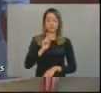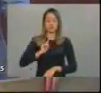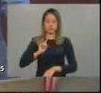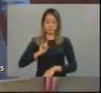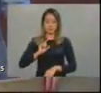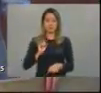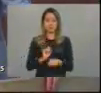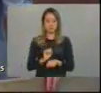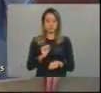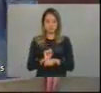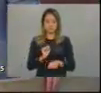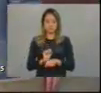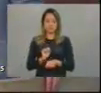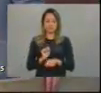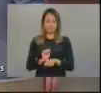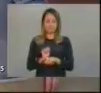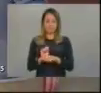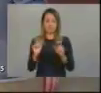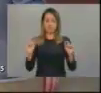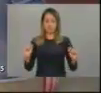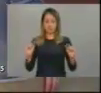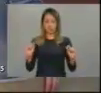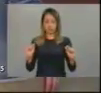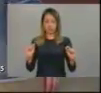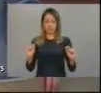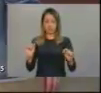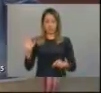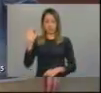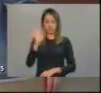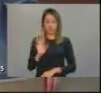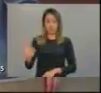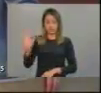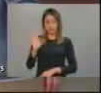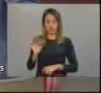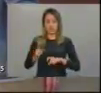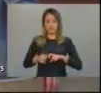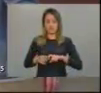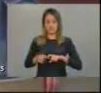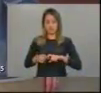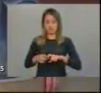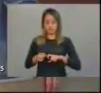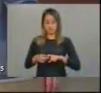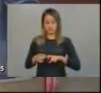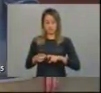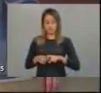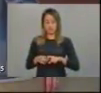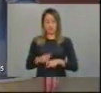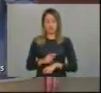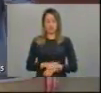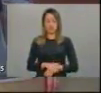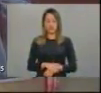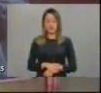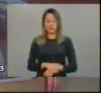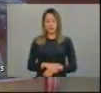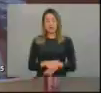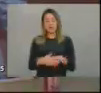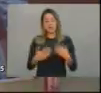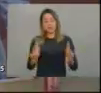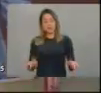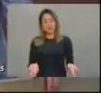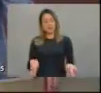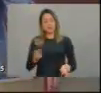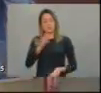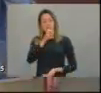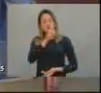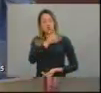estão esperando ser beneficiadas com a facade de medicina e os técnicos do